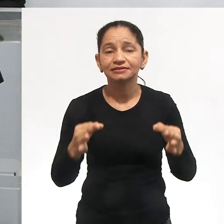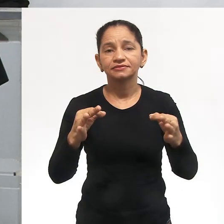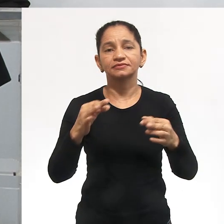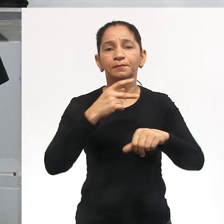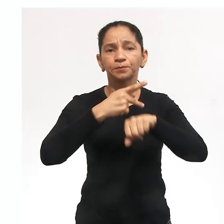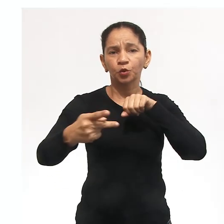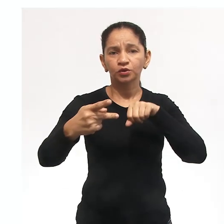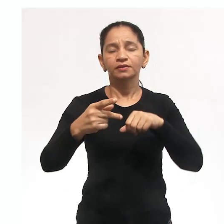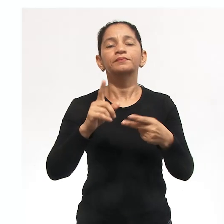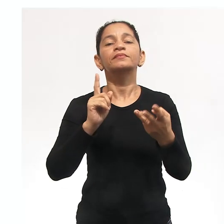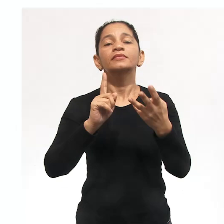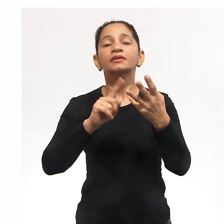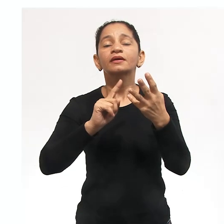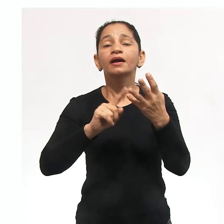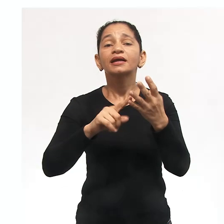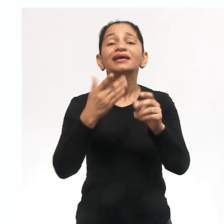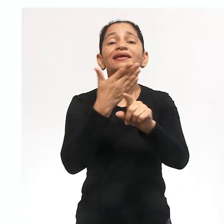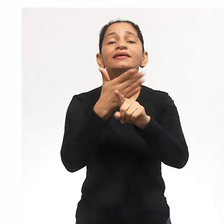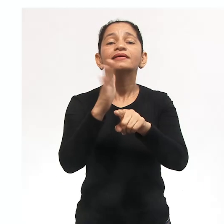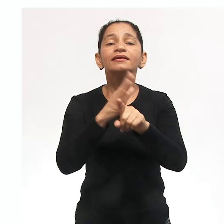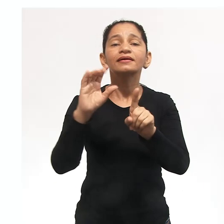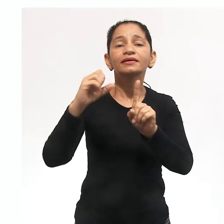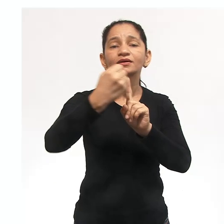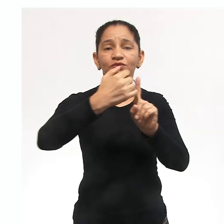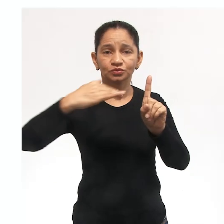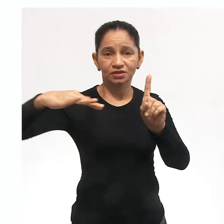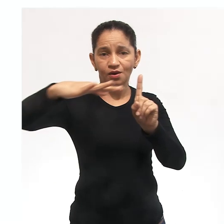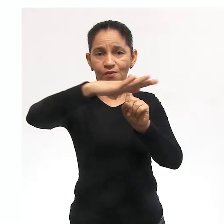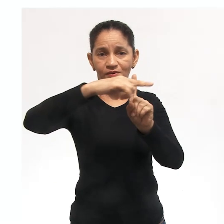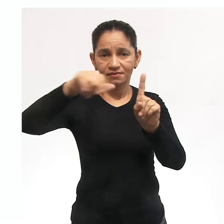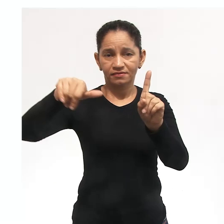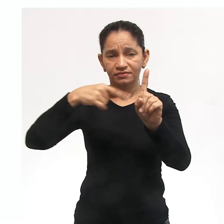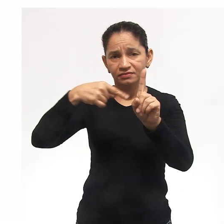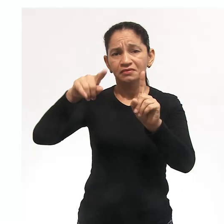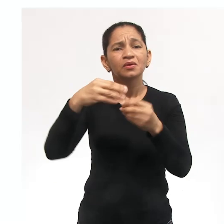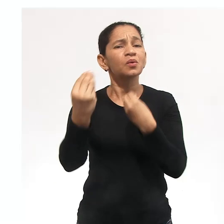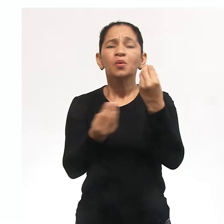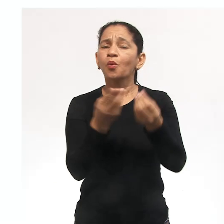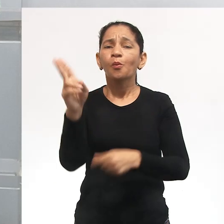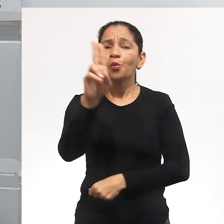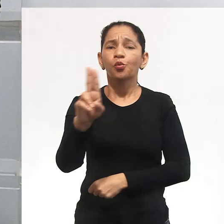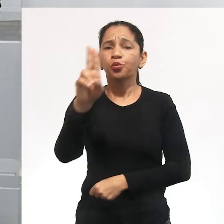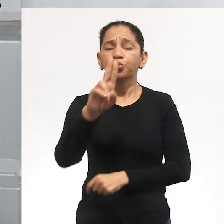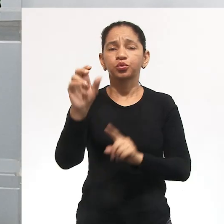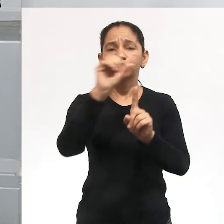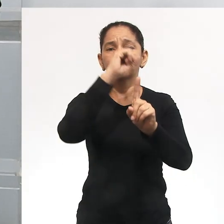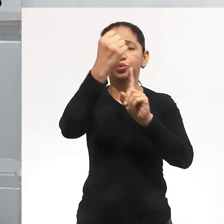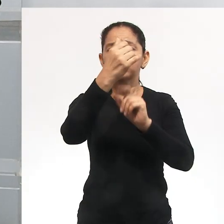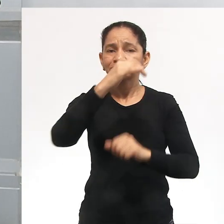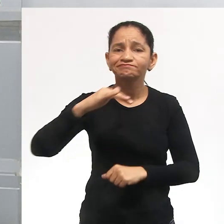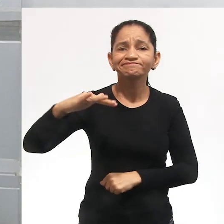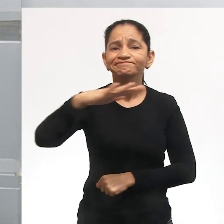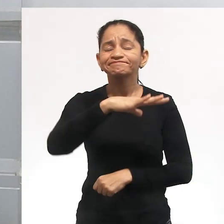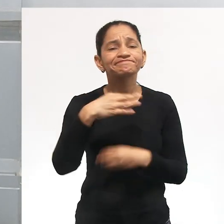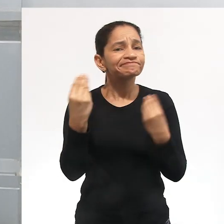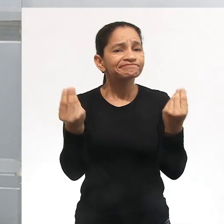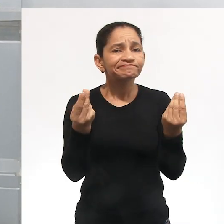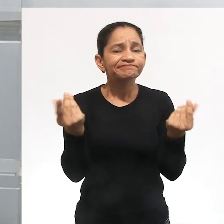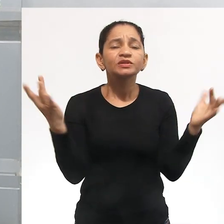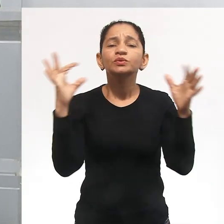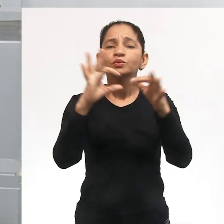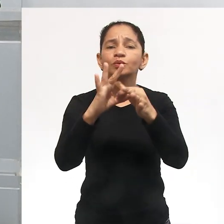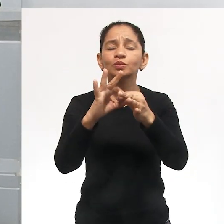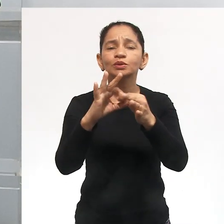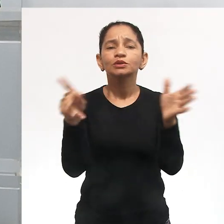vamos pensar a ciência na prática social. Imagina como aplicar isso em sociedade